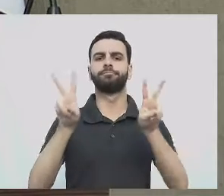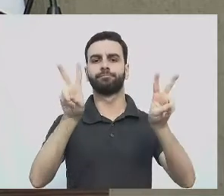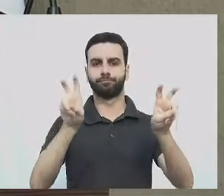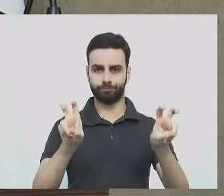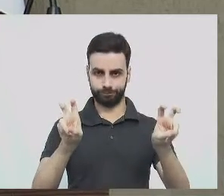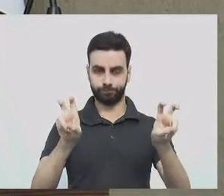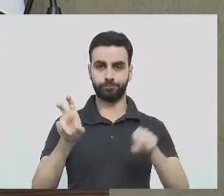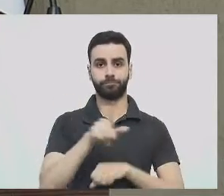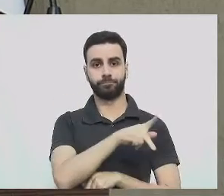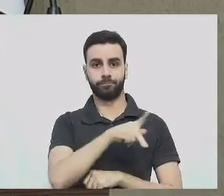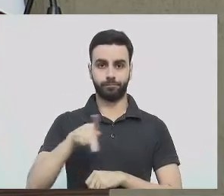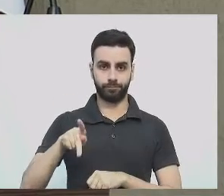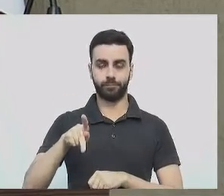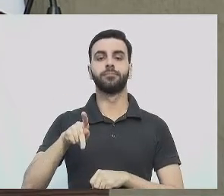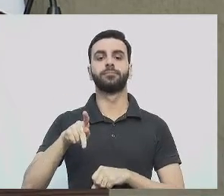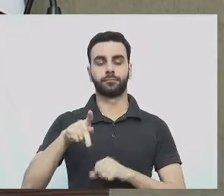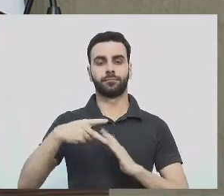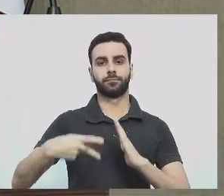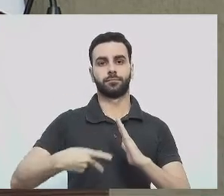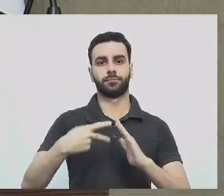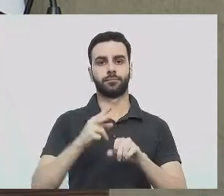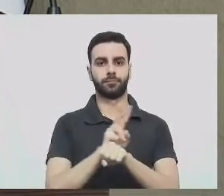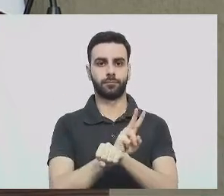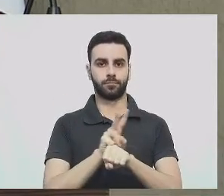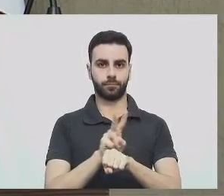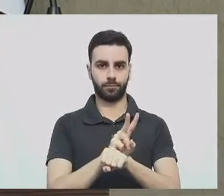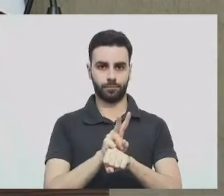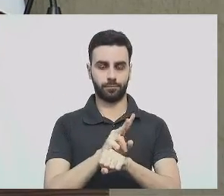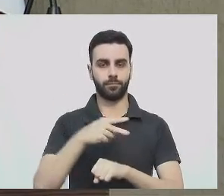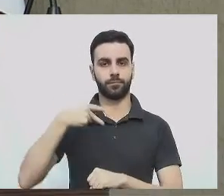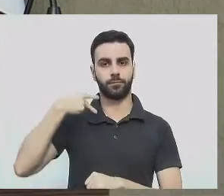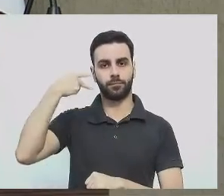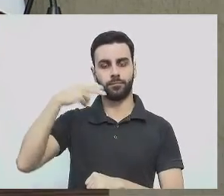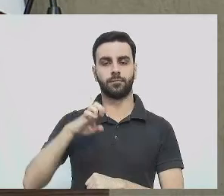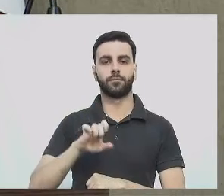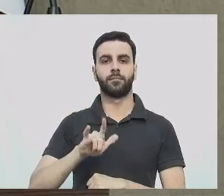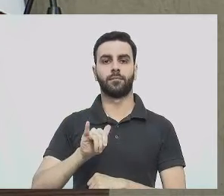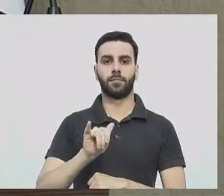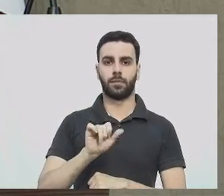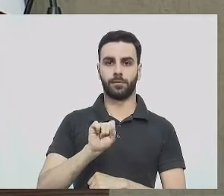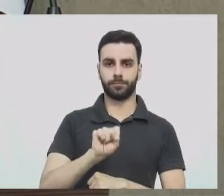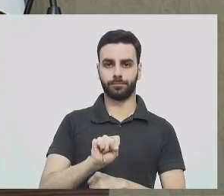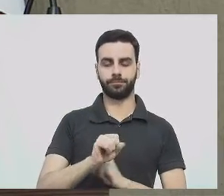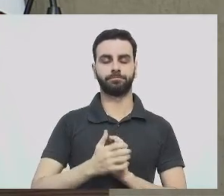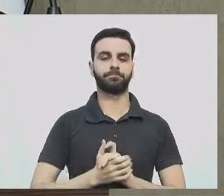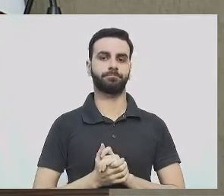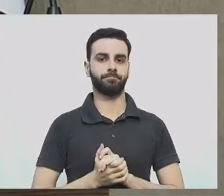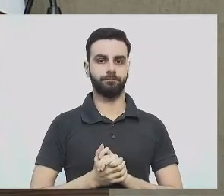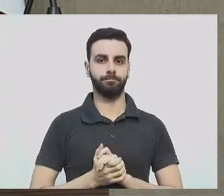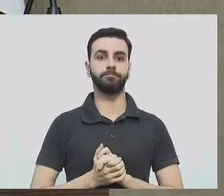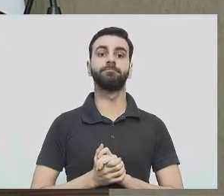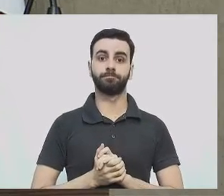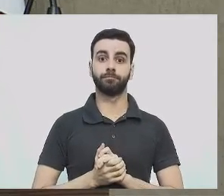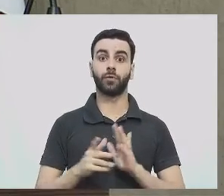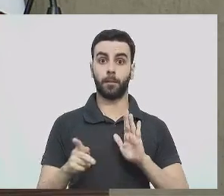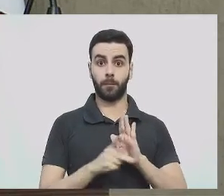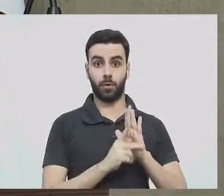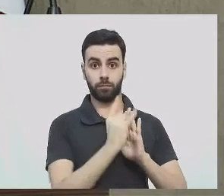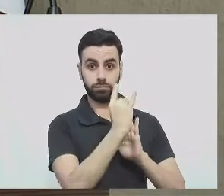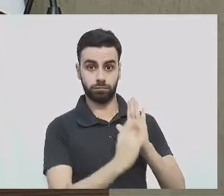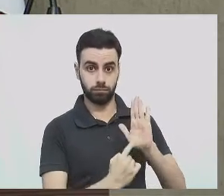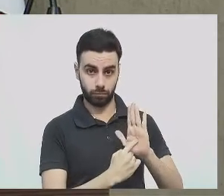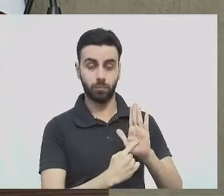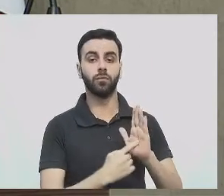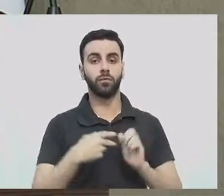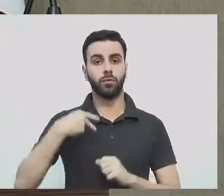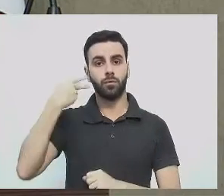dizeres: o presidente da Câmara Municipal de Viçosa, vereador Antônio Elias Cardoso, por indicação do